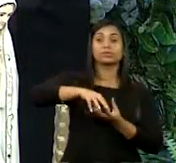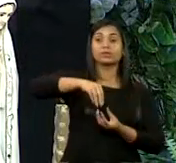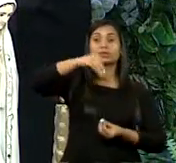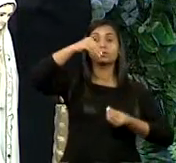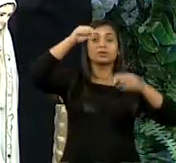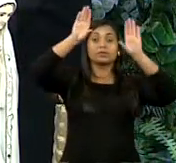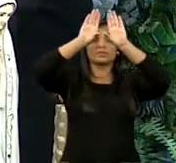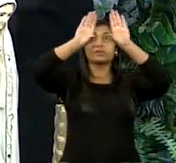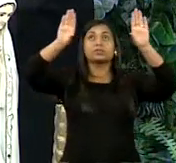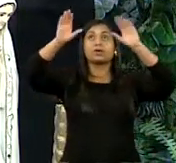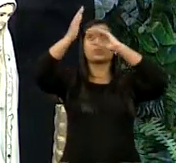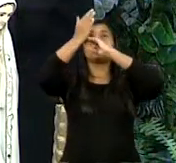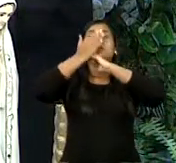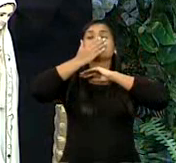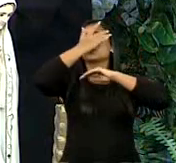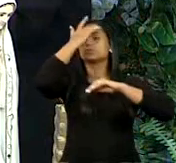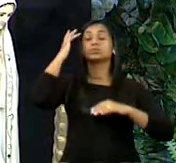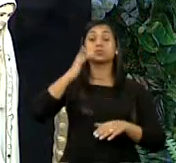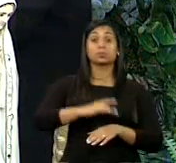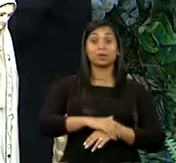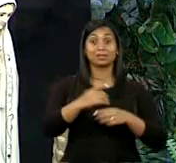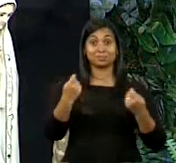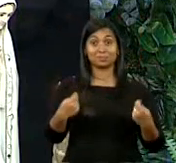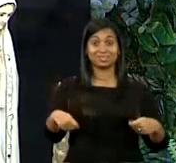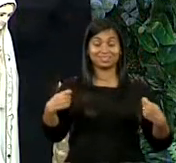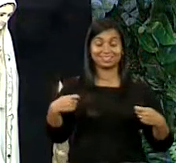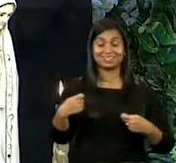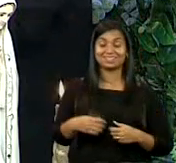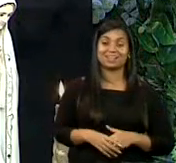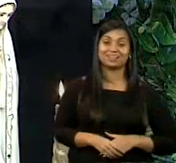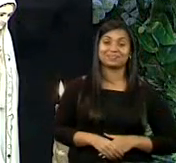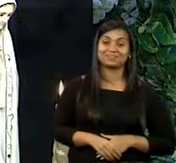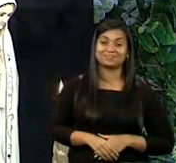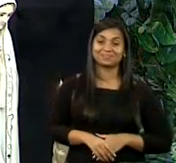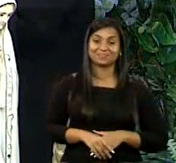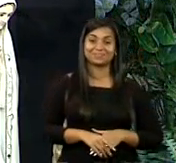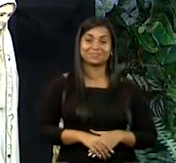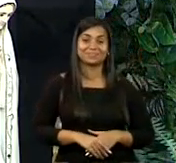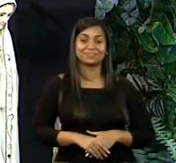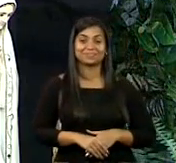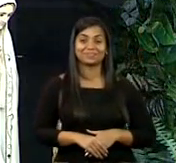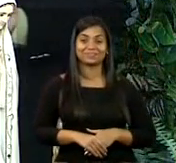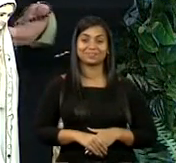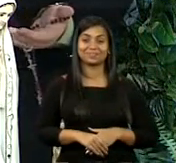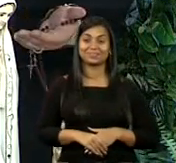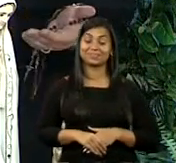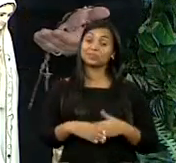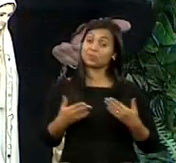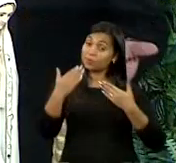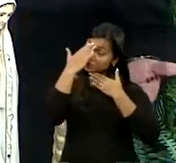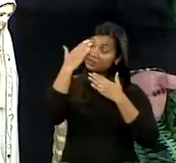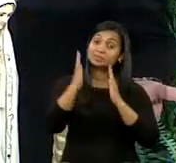do inferno, levai as almas todas para o céu e socorrei principalmente as que mais precisarem.